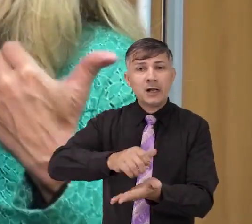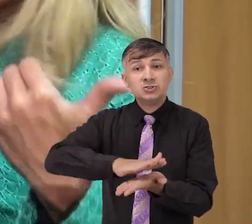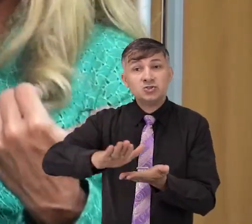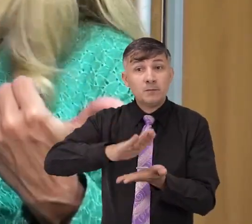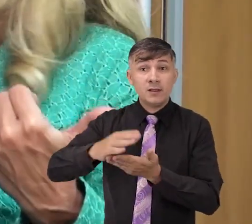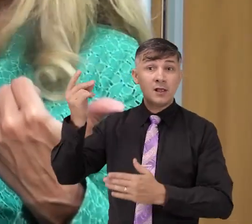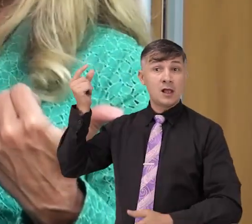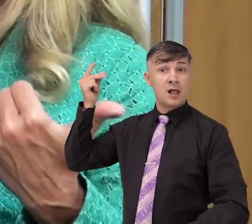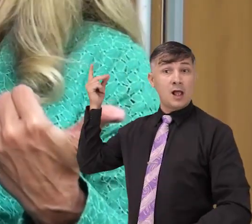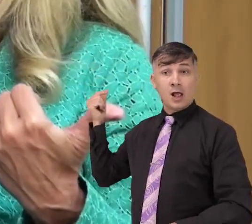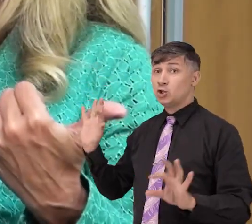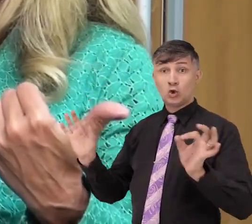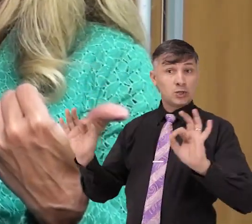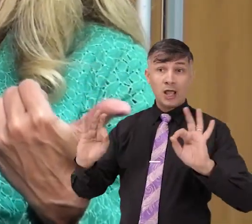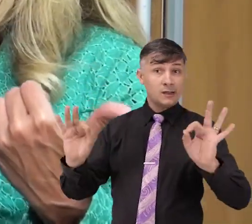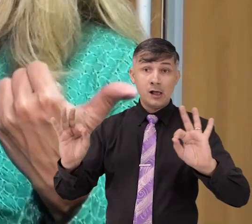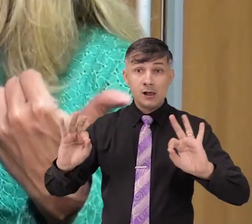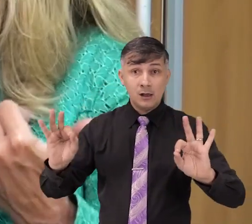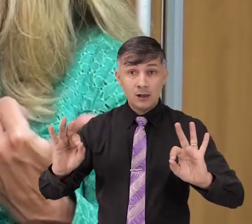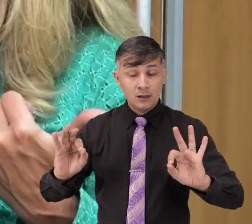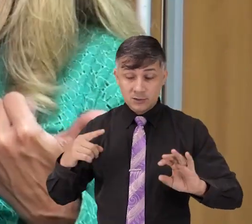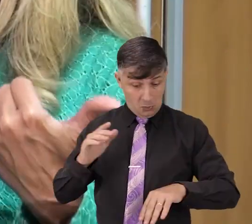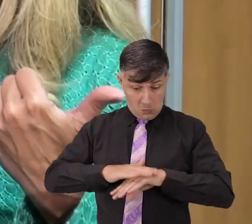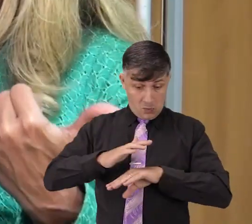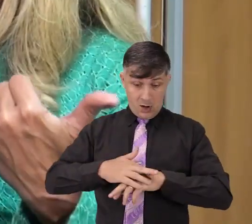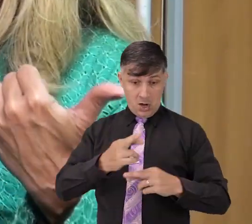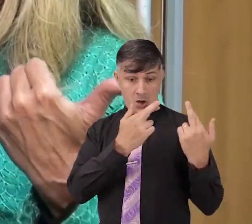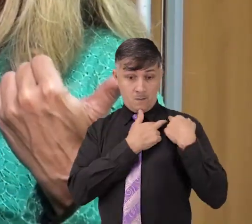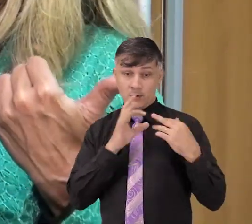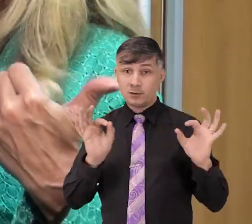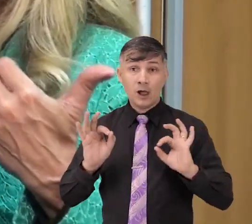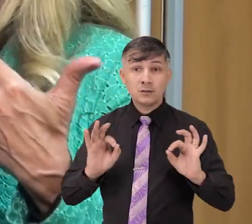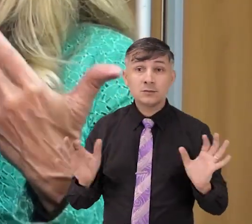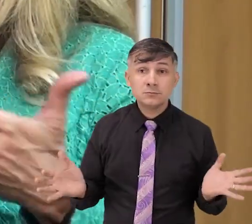são todos que podem, né, arcar